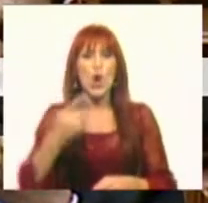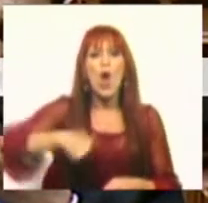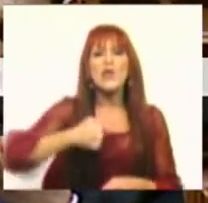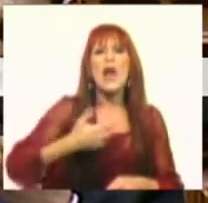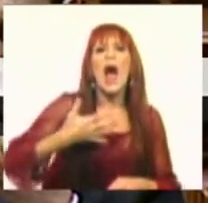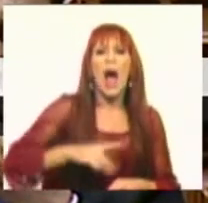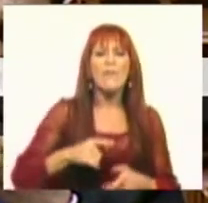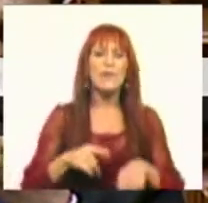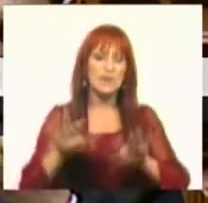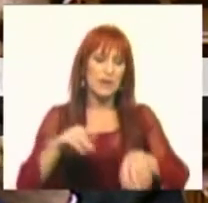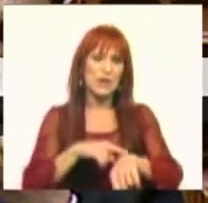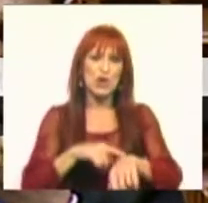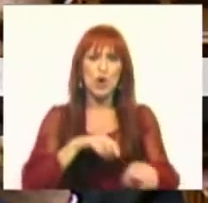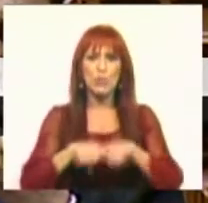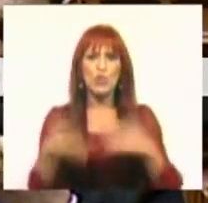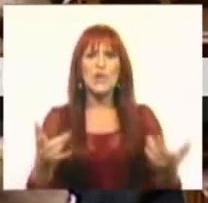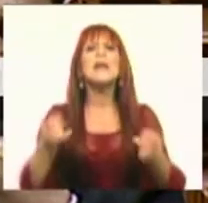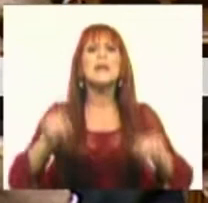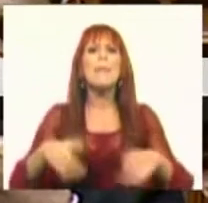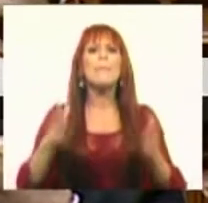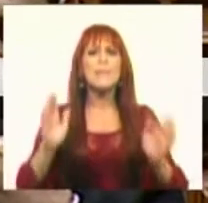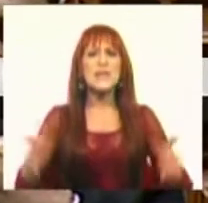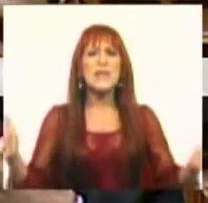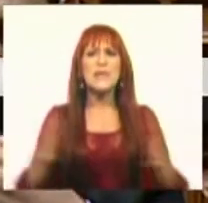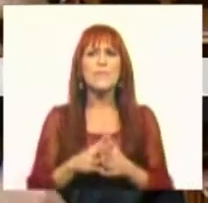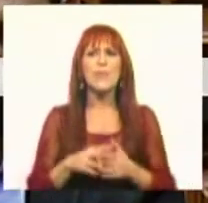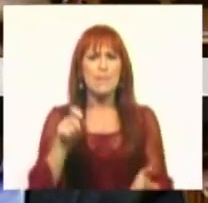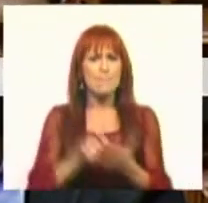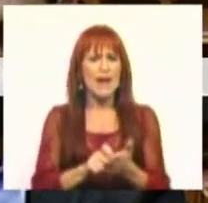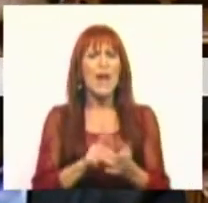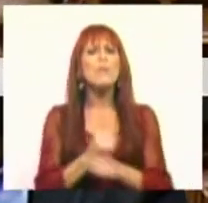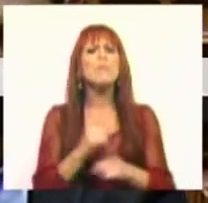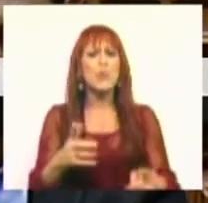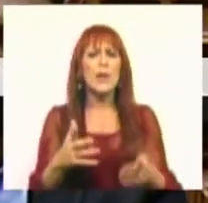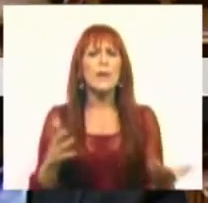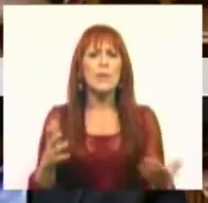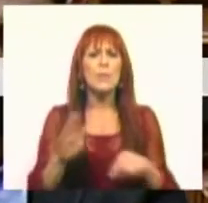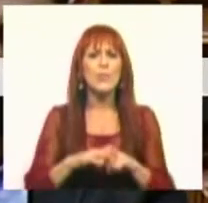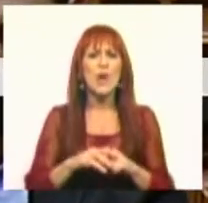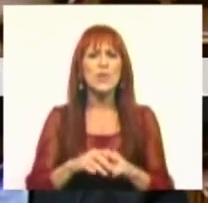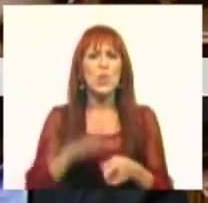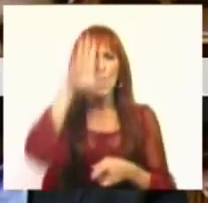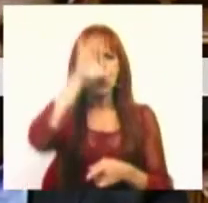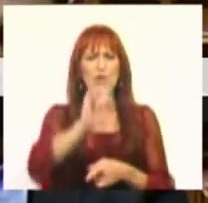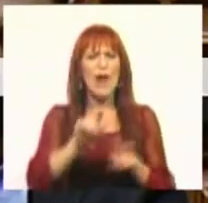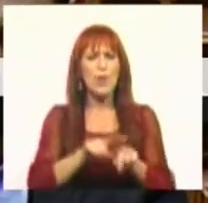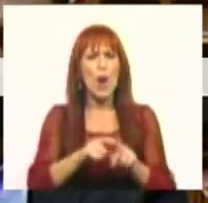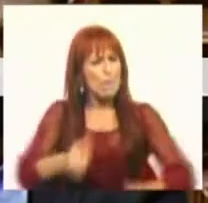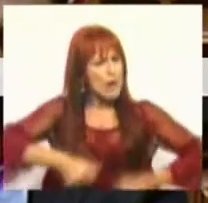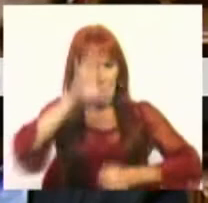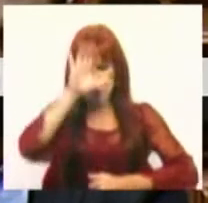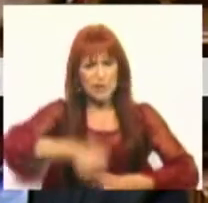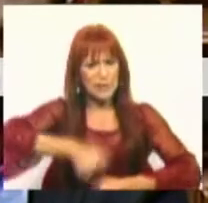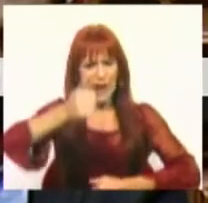queremos deve também ser marcado por um Estado que seja um melhor